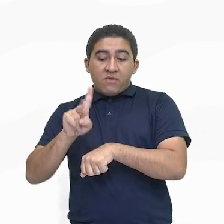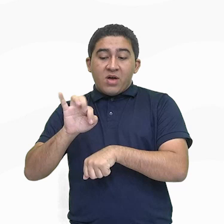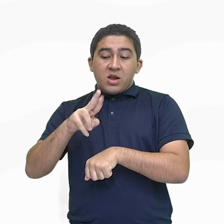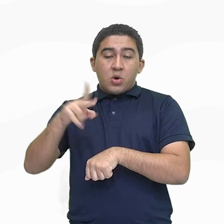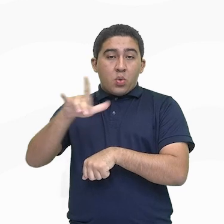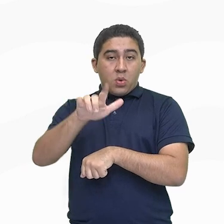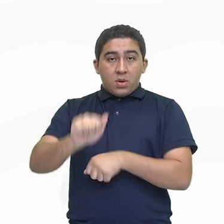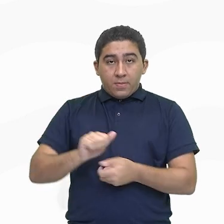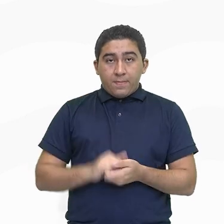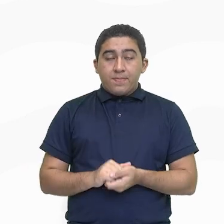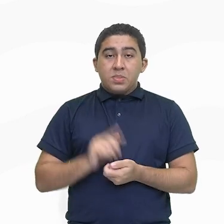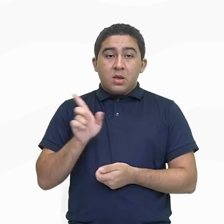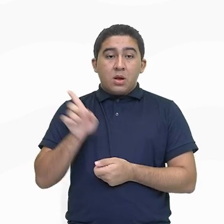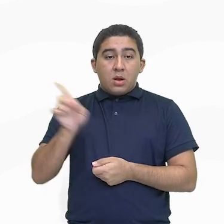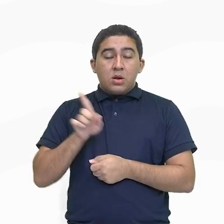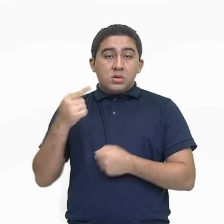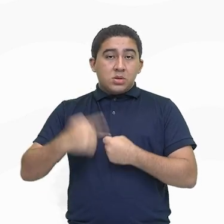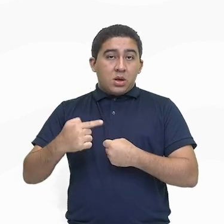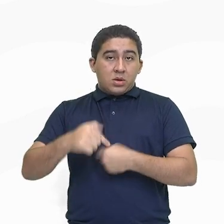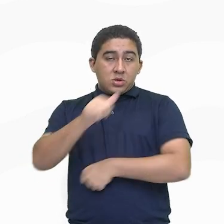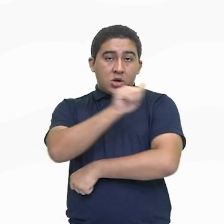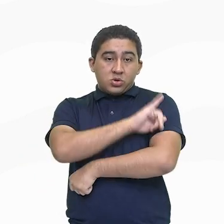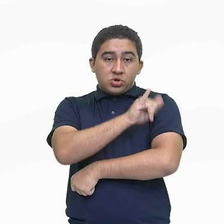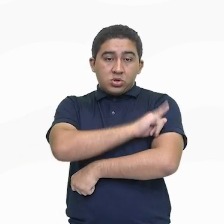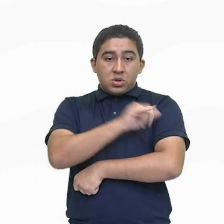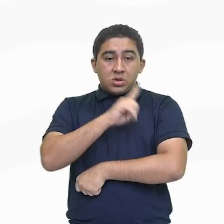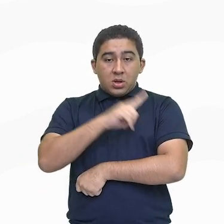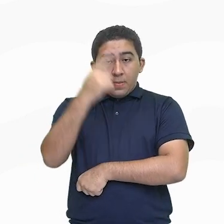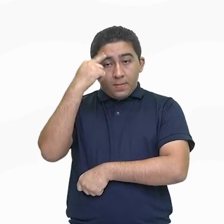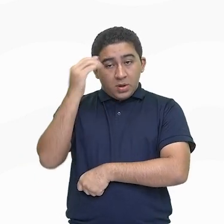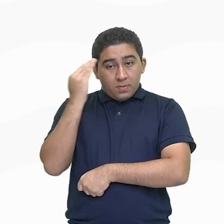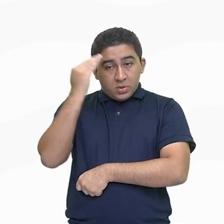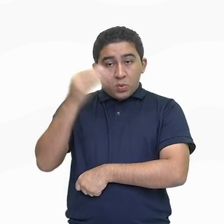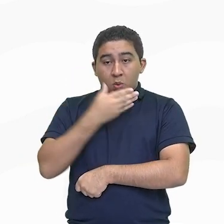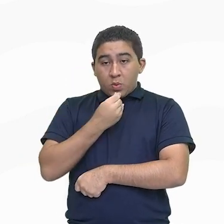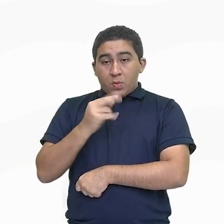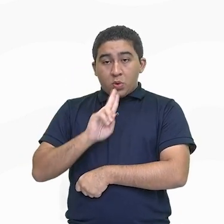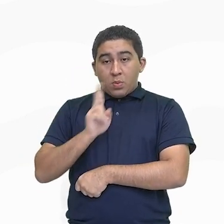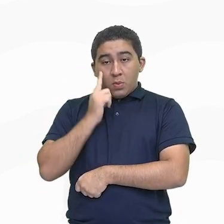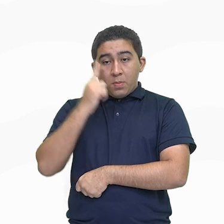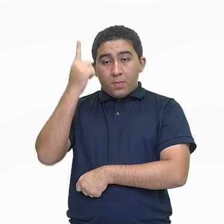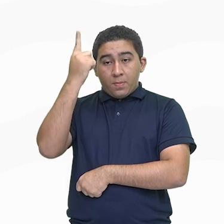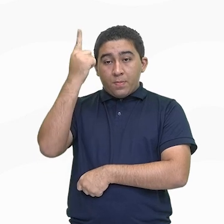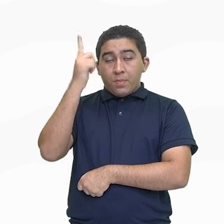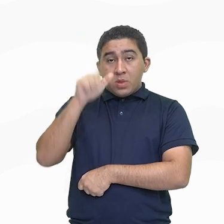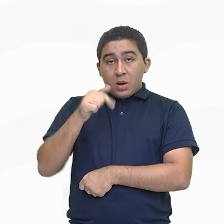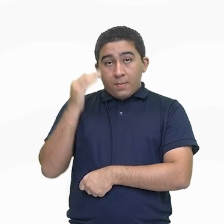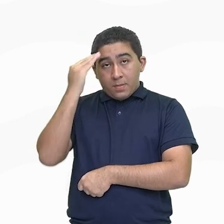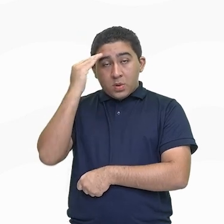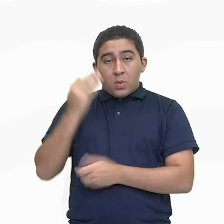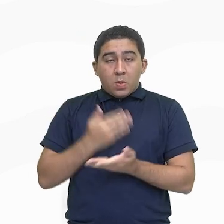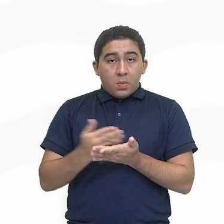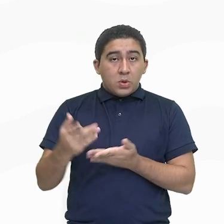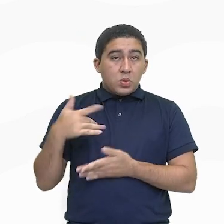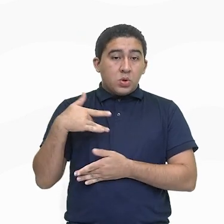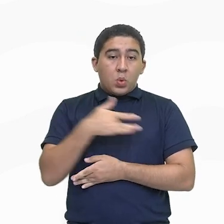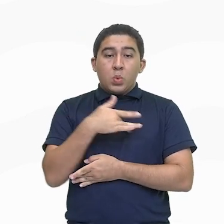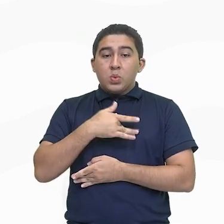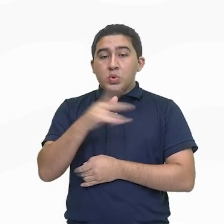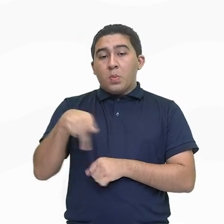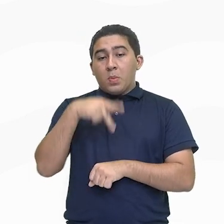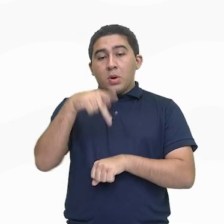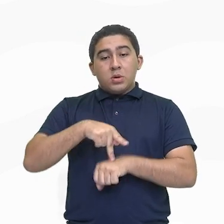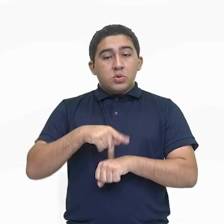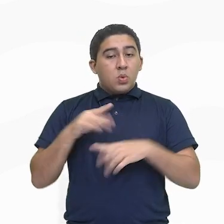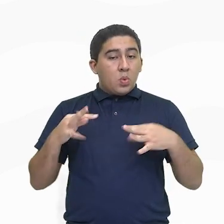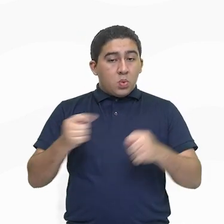Janeiro, e foi idealizada pelo médico Oswaldo Cruz, que foi fundador ali da saúde pública, né, no país, há mais